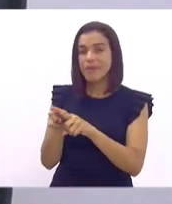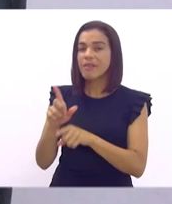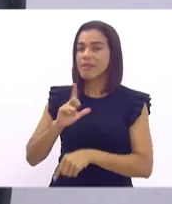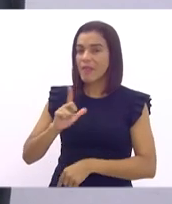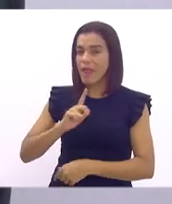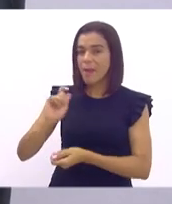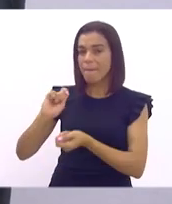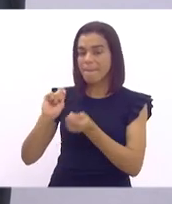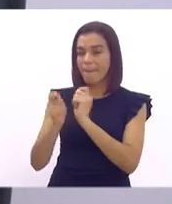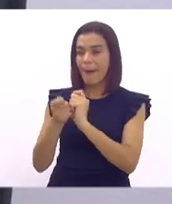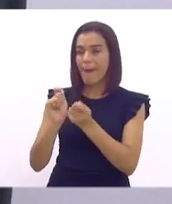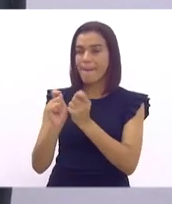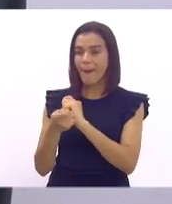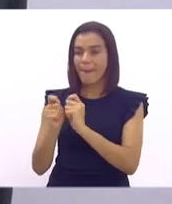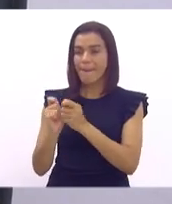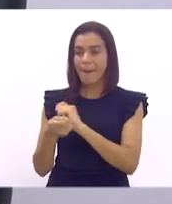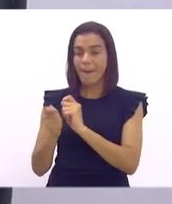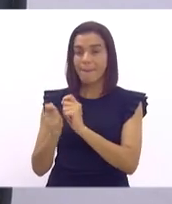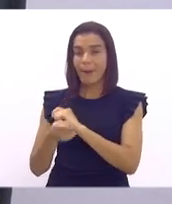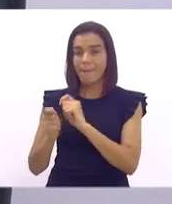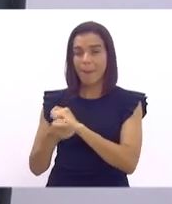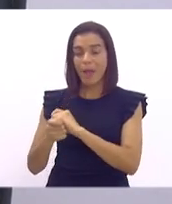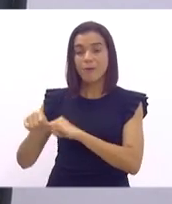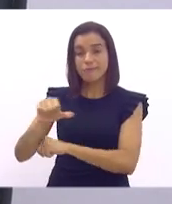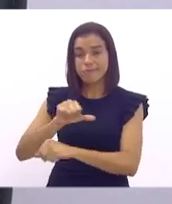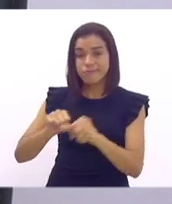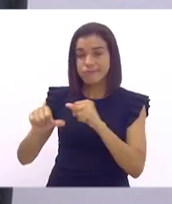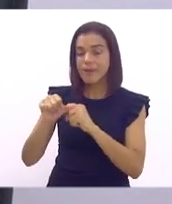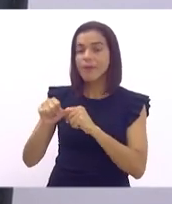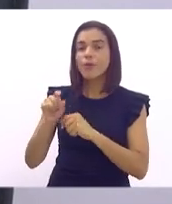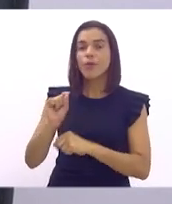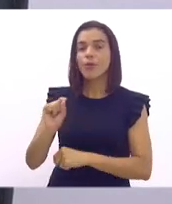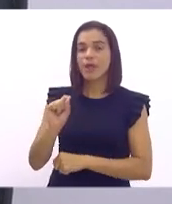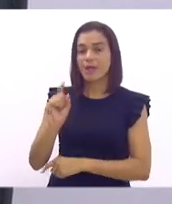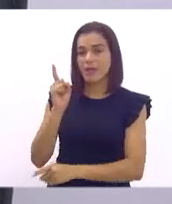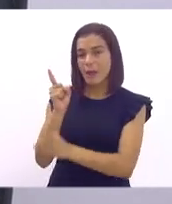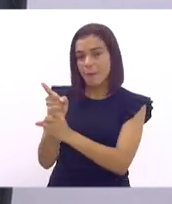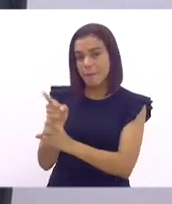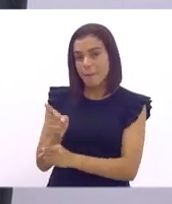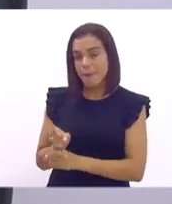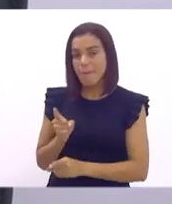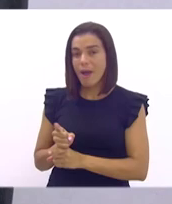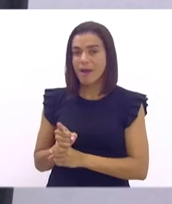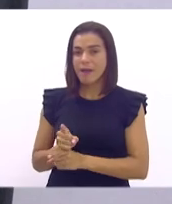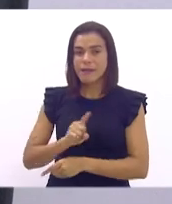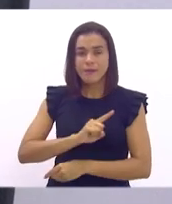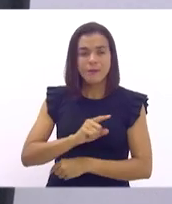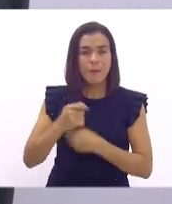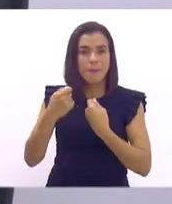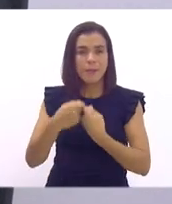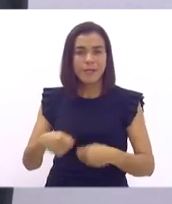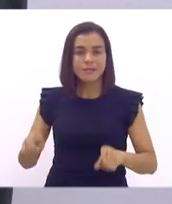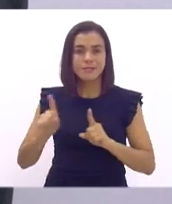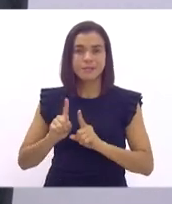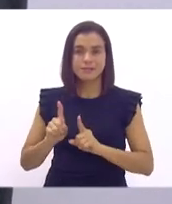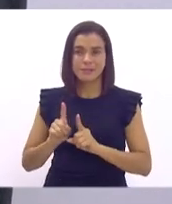algumas transformações que estão verificando a não necessidade de ter